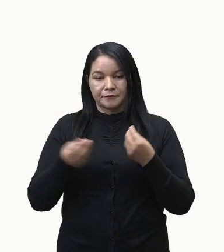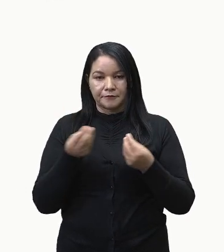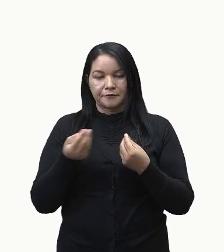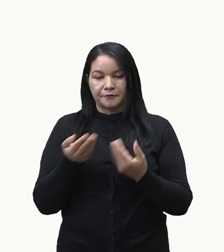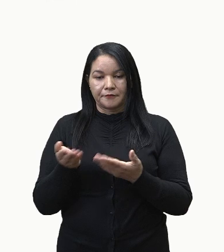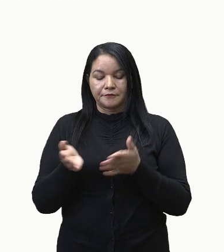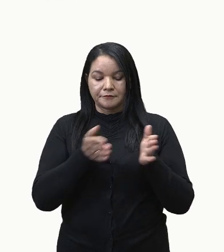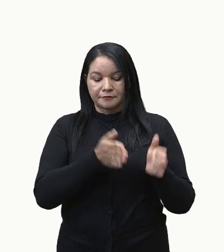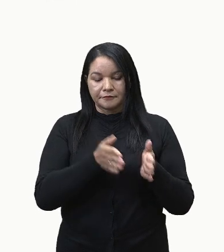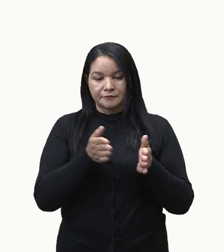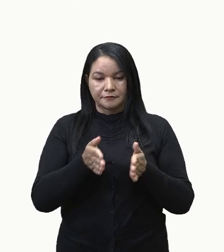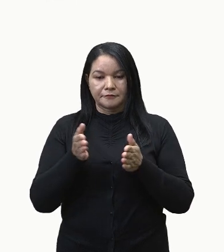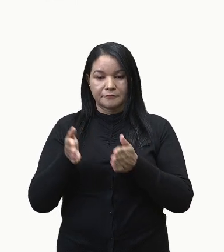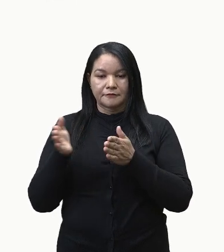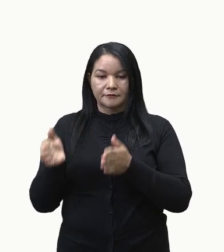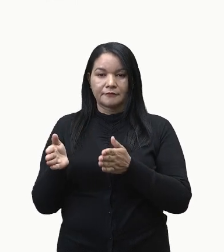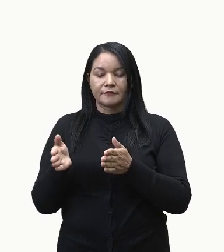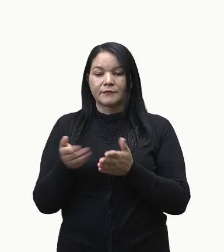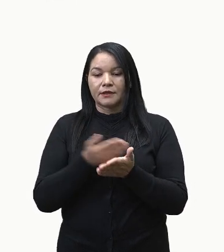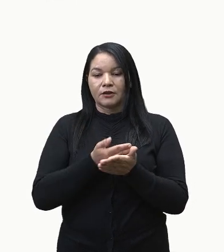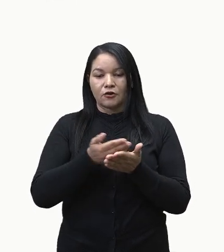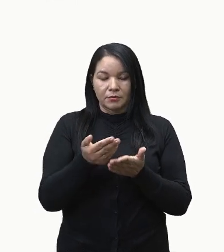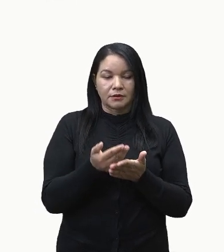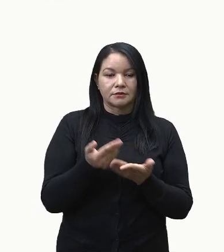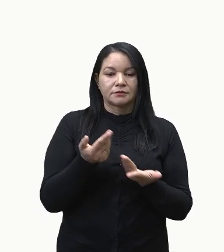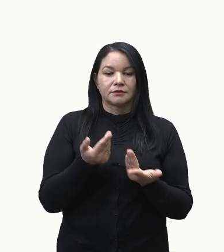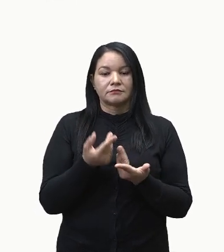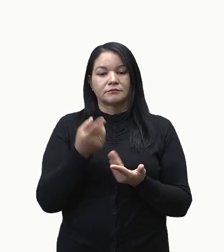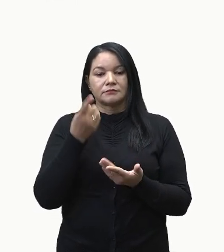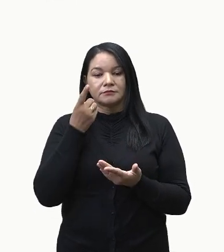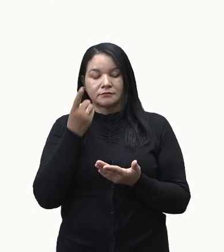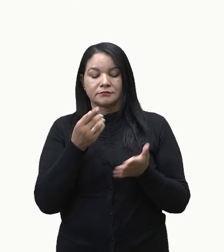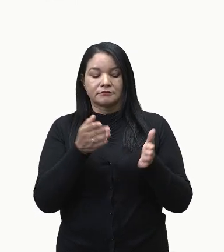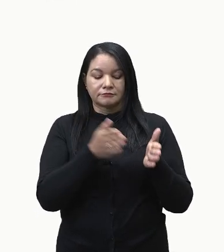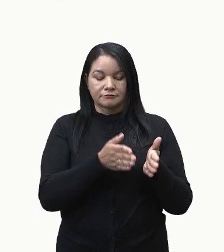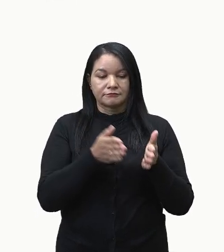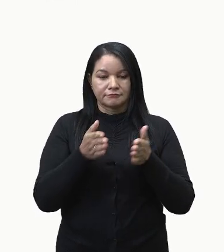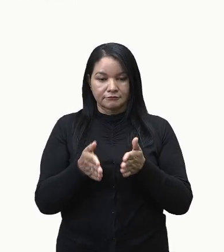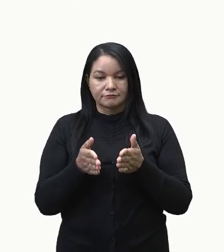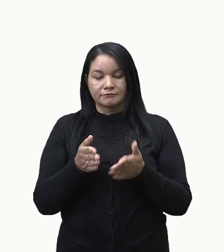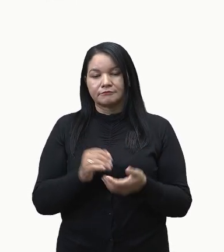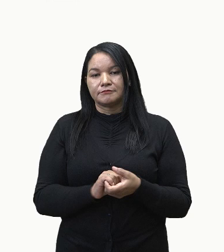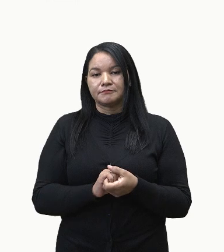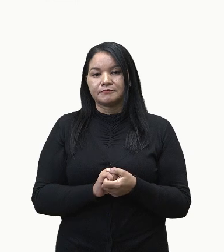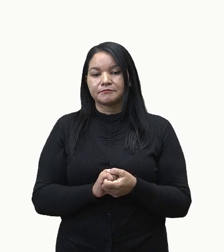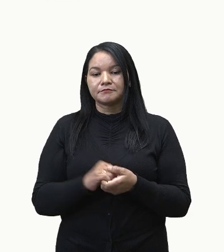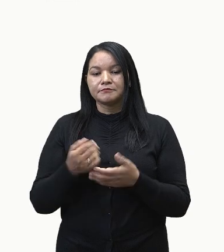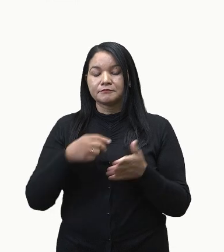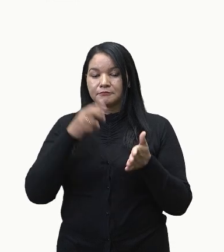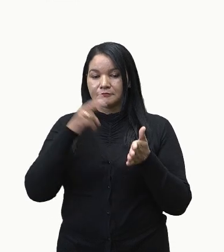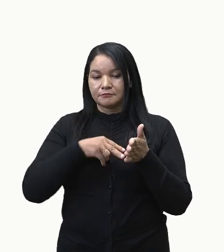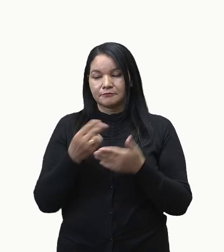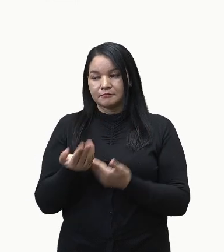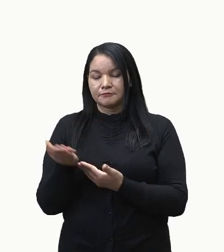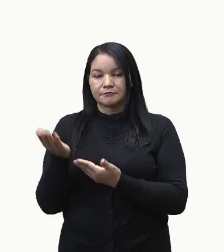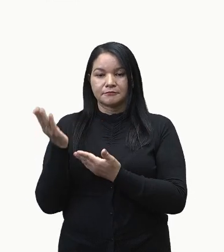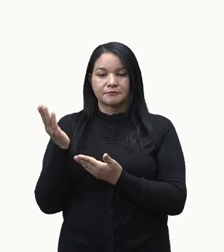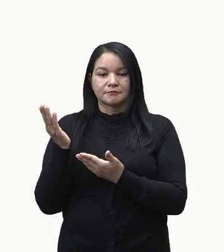cronológica, começando com os dados mais alejados no tempo, hasta chegar a los